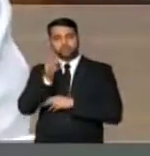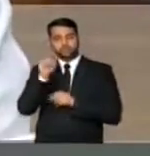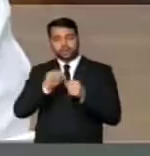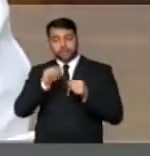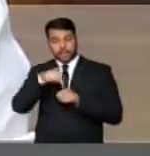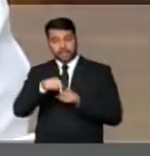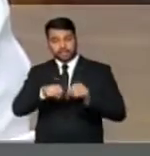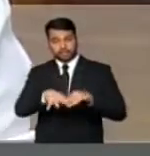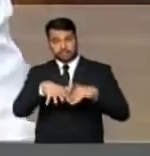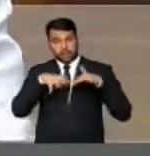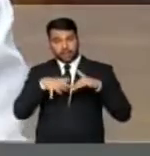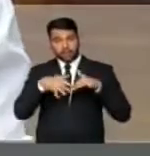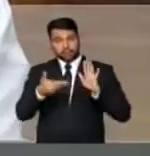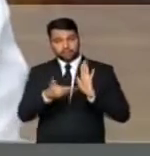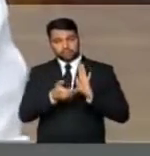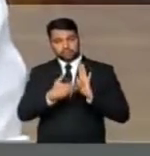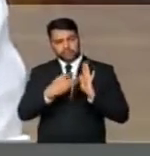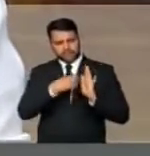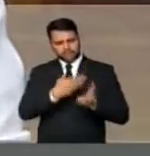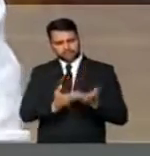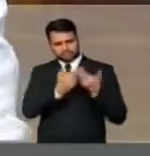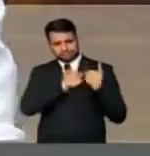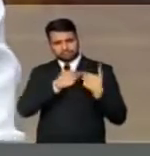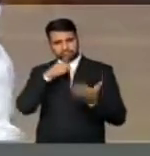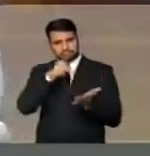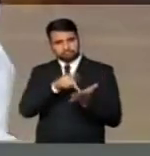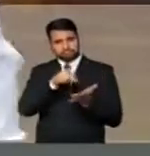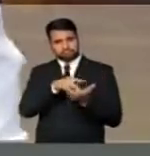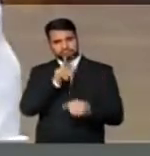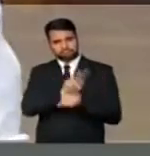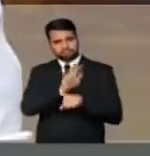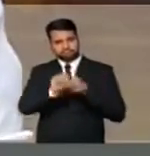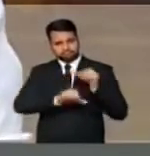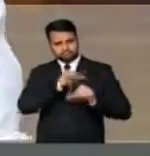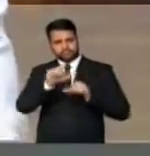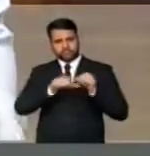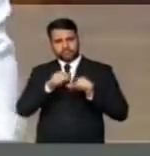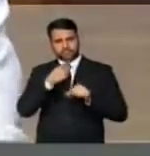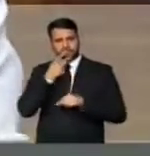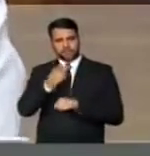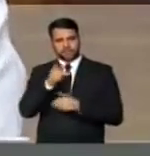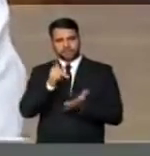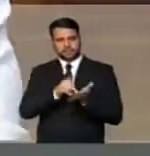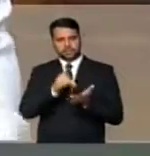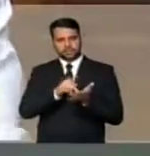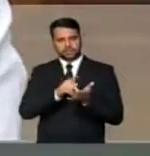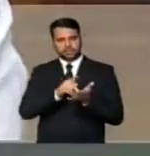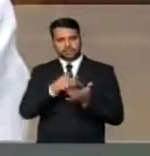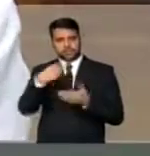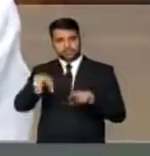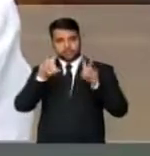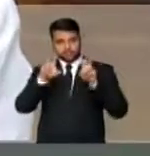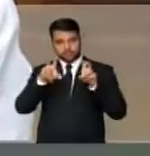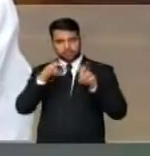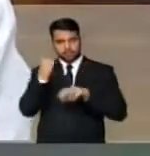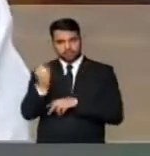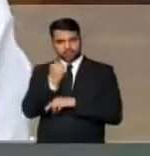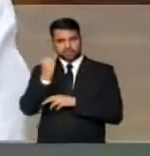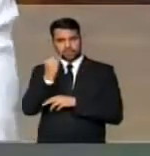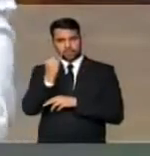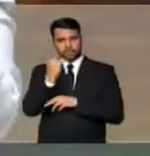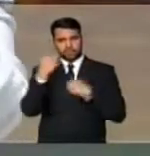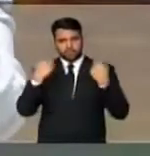fazer com que este Parlamento tenha o seu papel preservado e renovado, e dizer que, de fato, um dos seus temas é